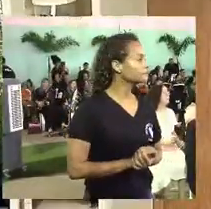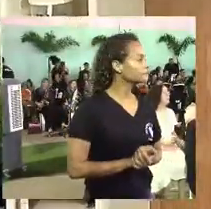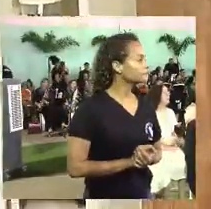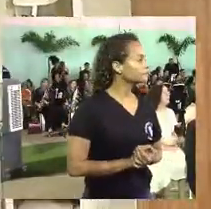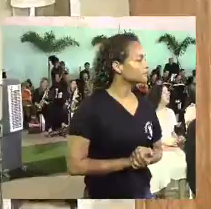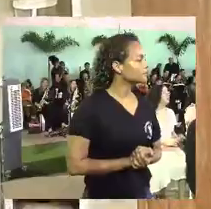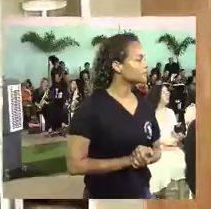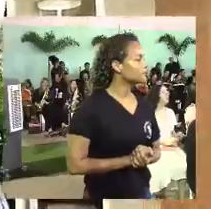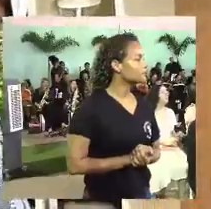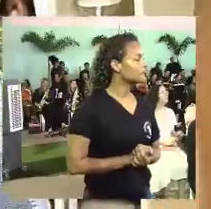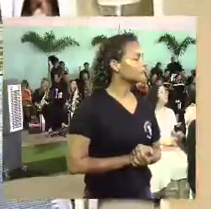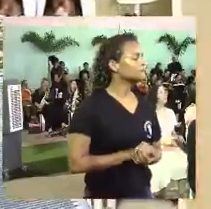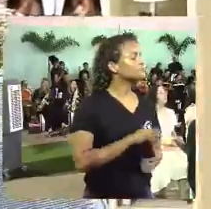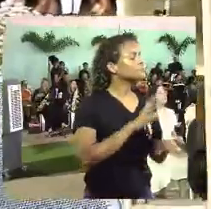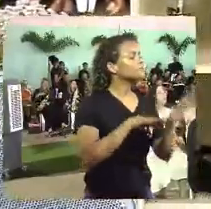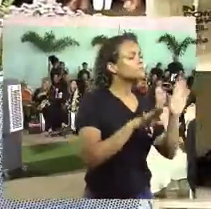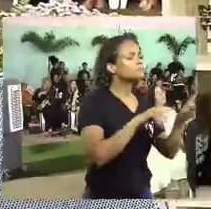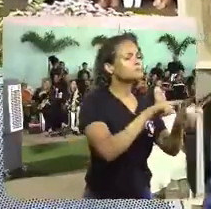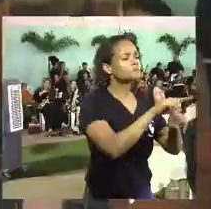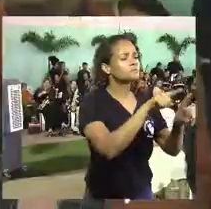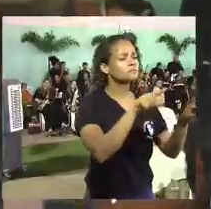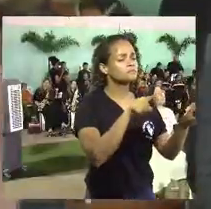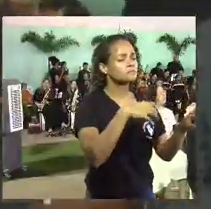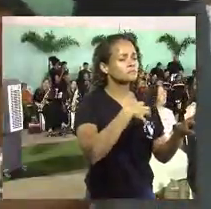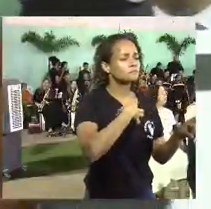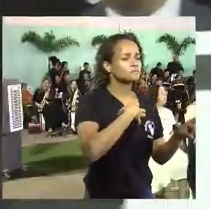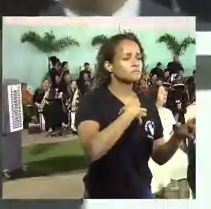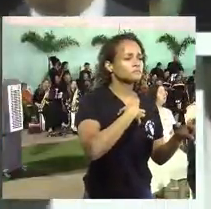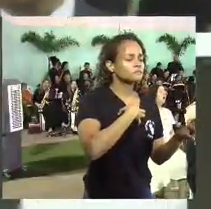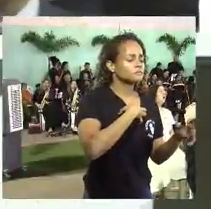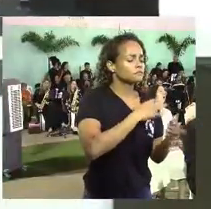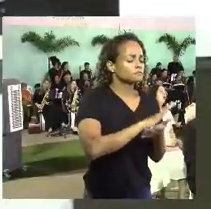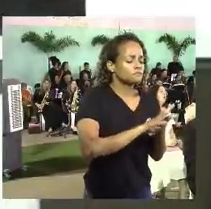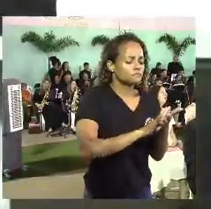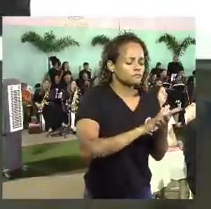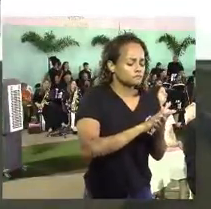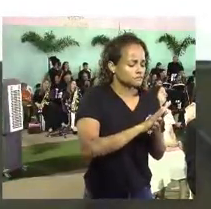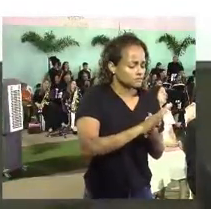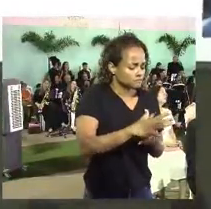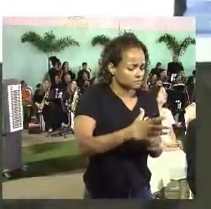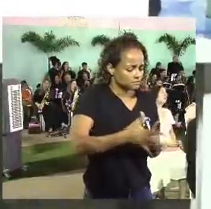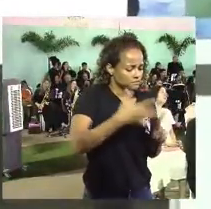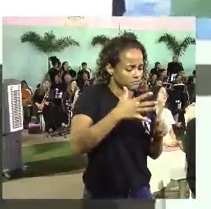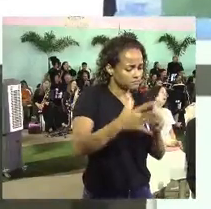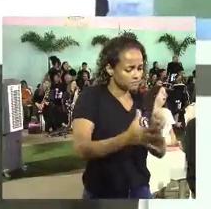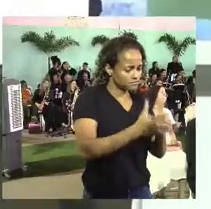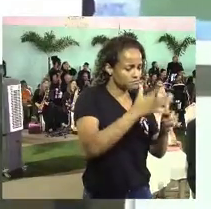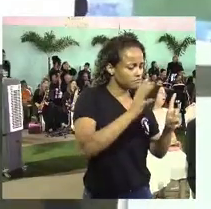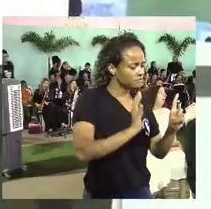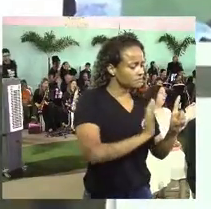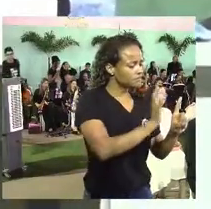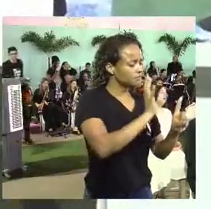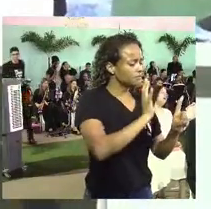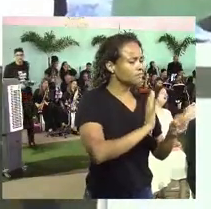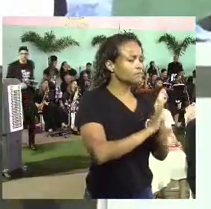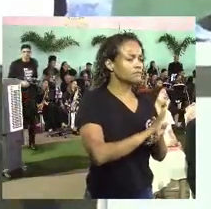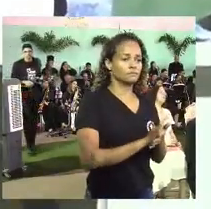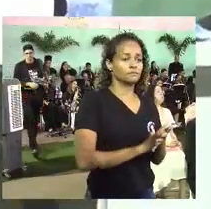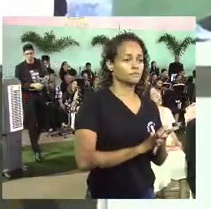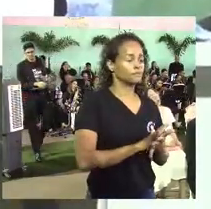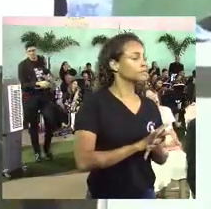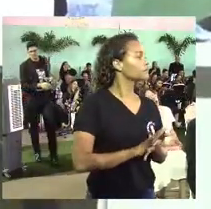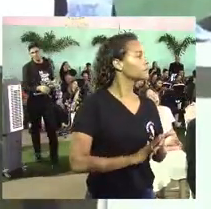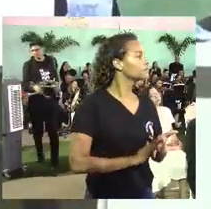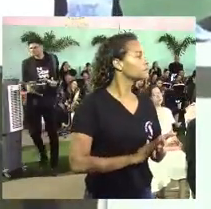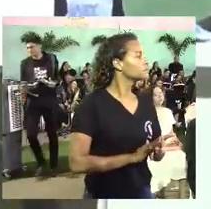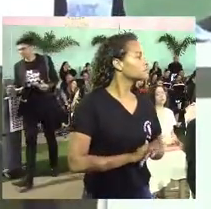e ao sentir que nada adiantou foi tudo em paz